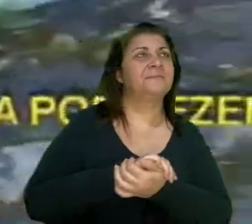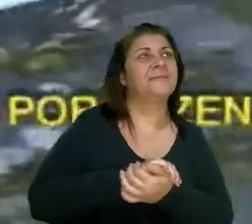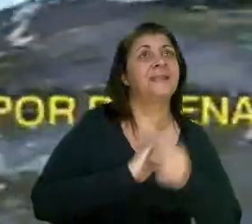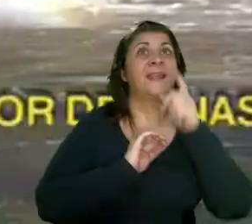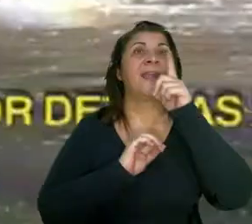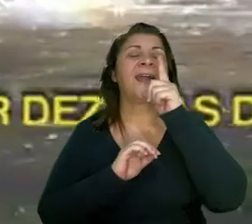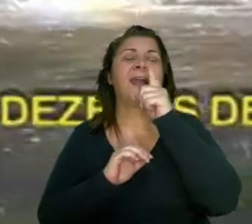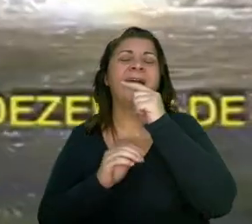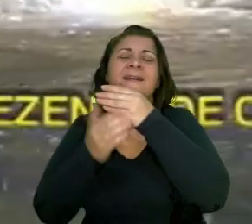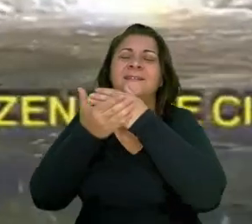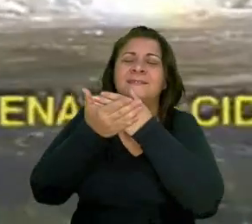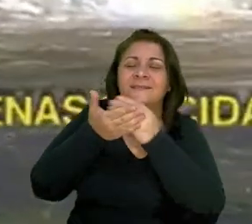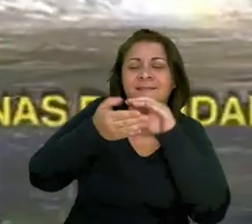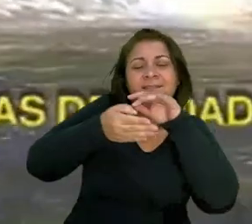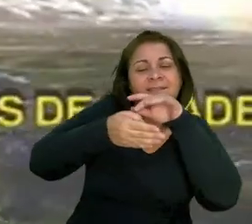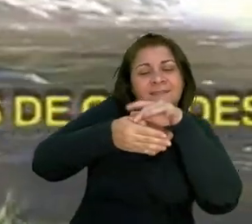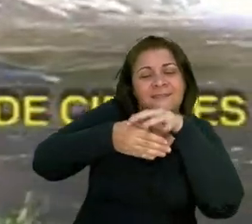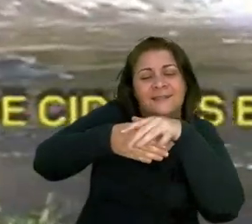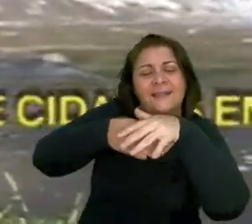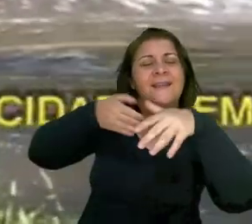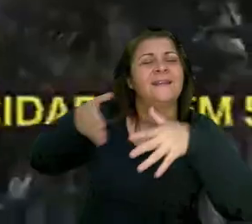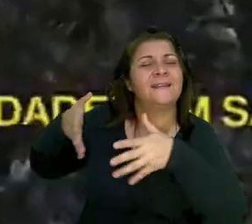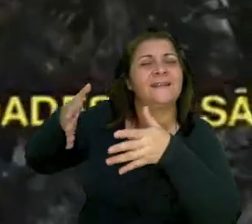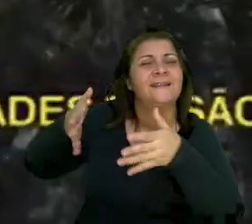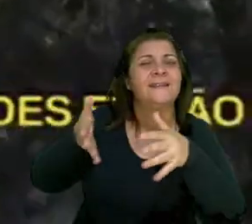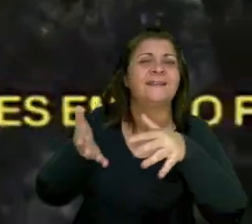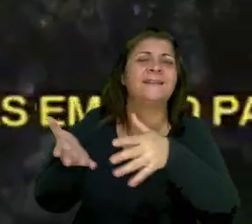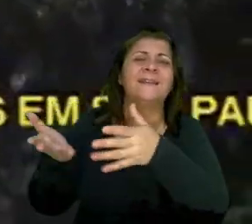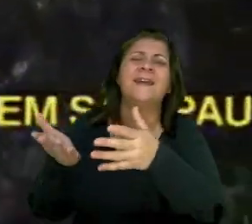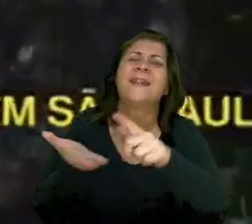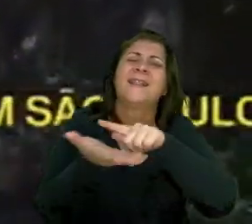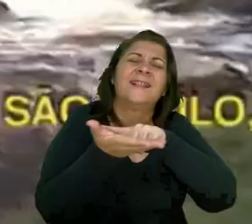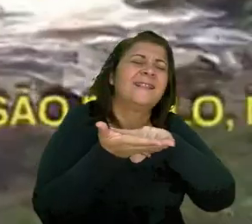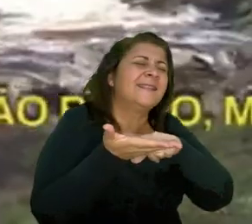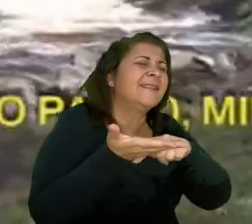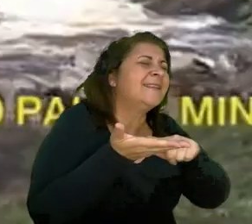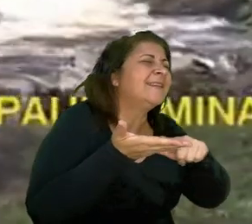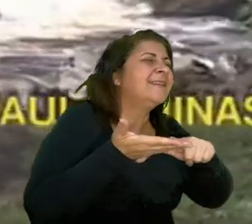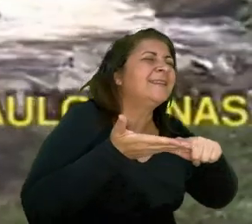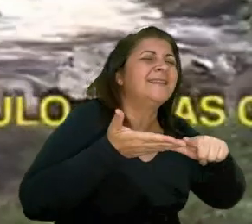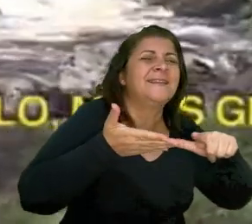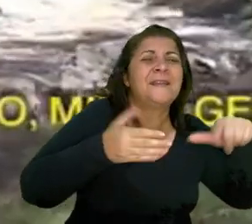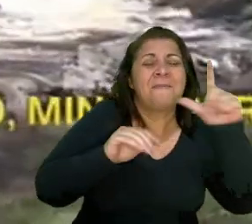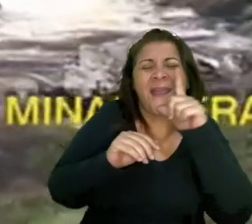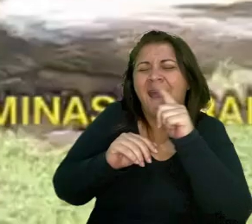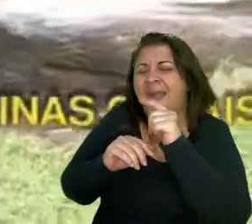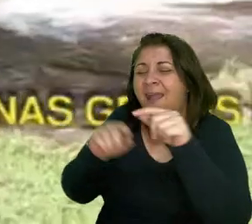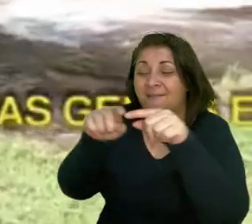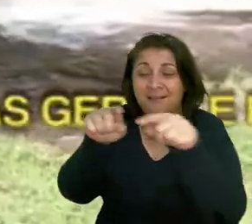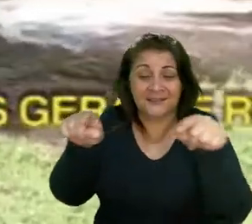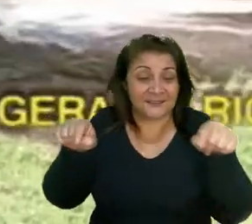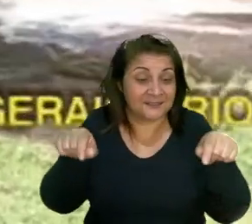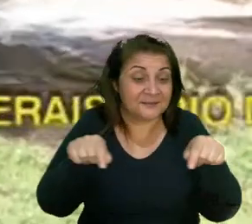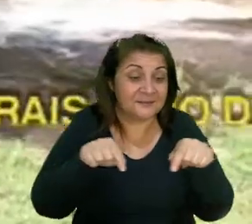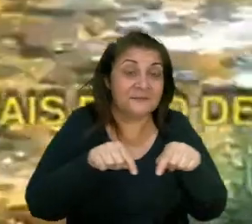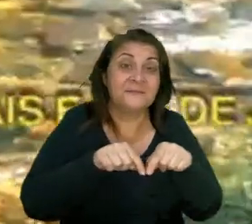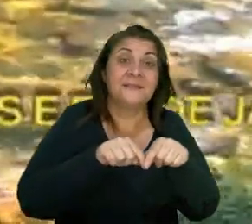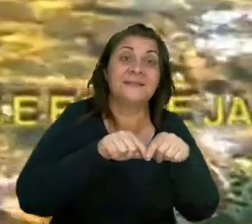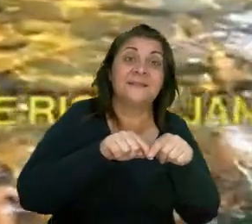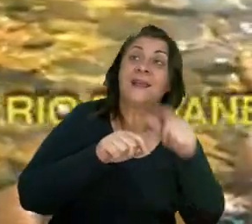Água de nascente, água corrente, água cristalina, água de piscina, água